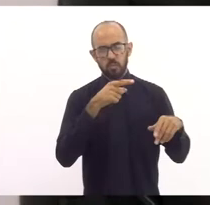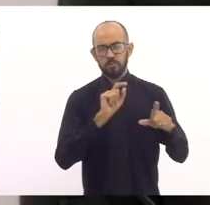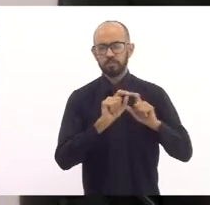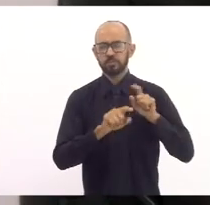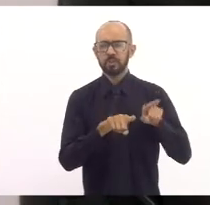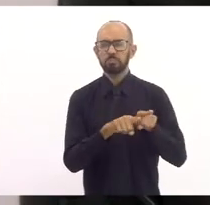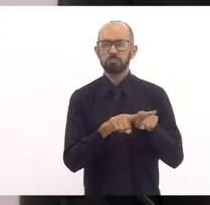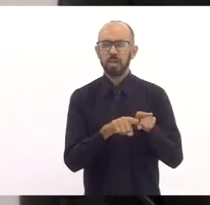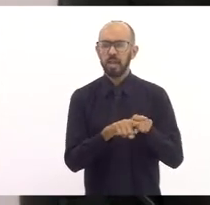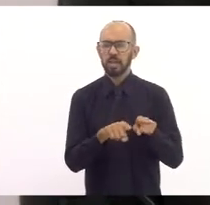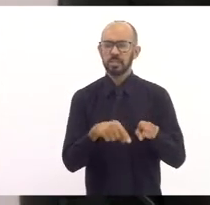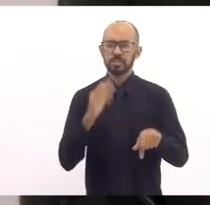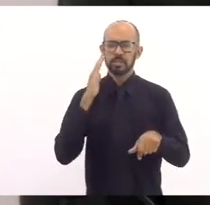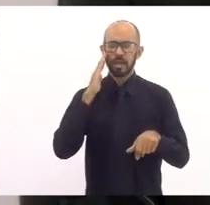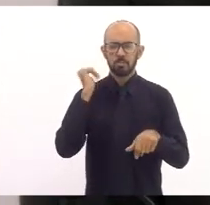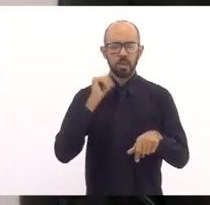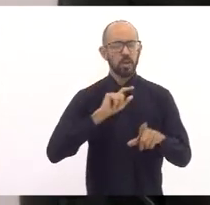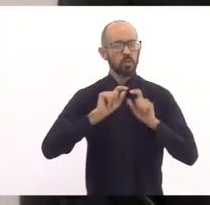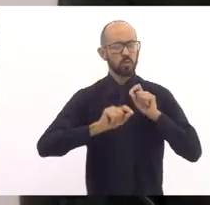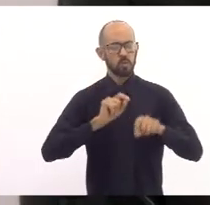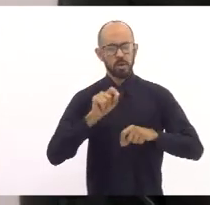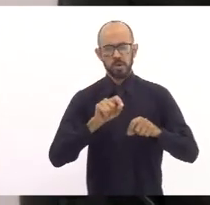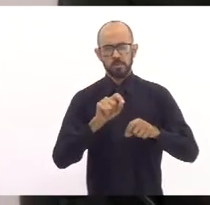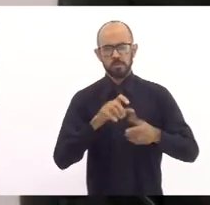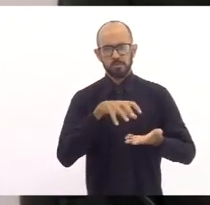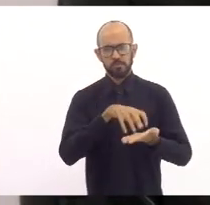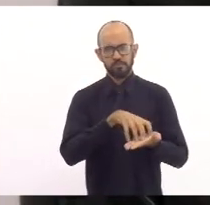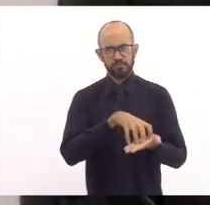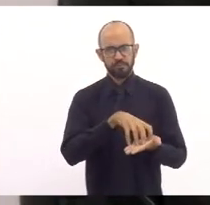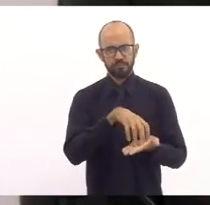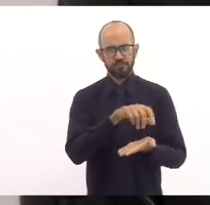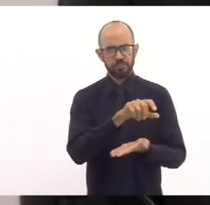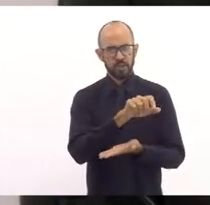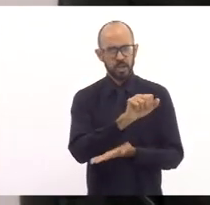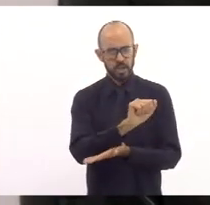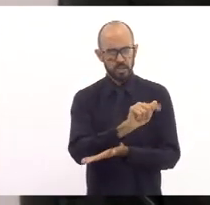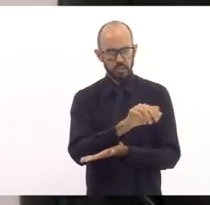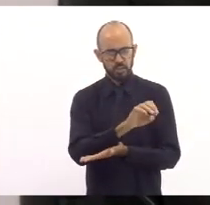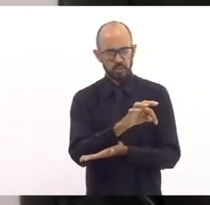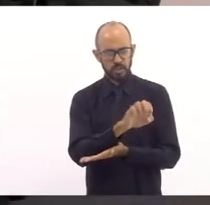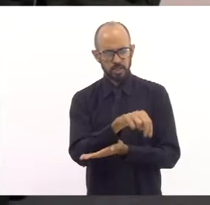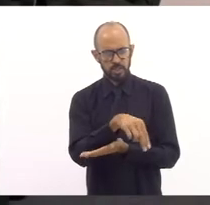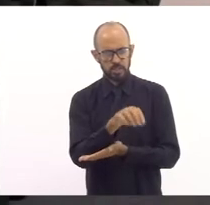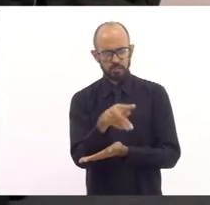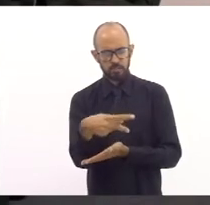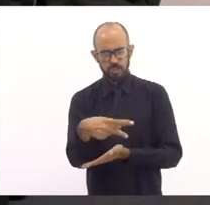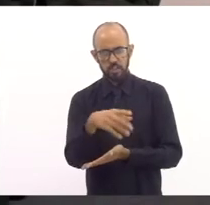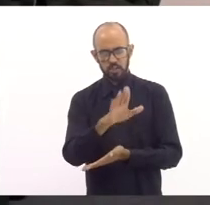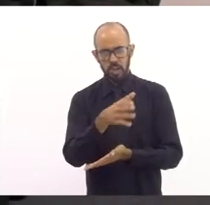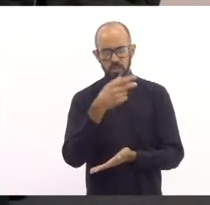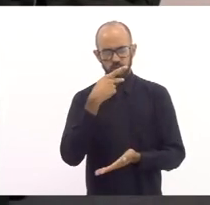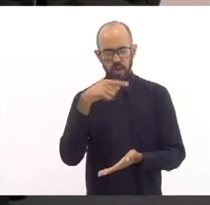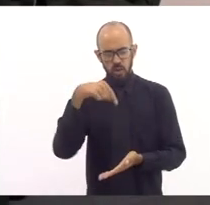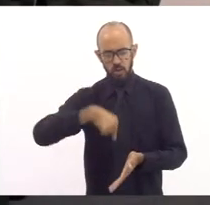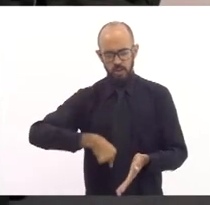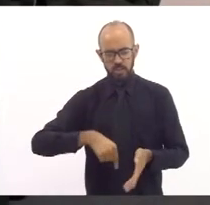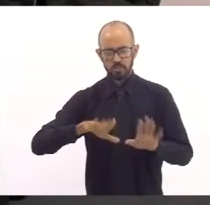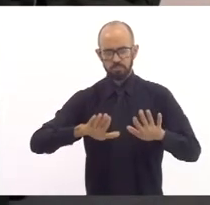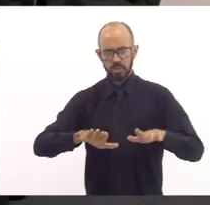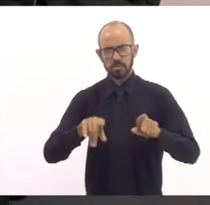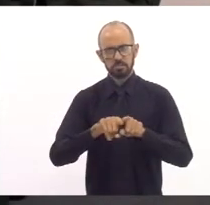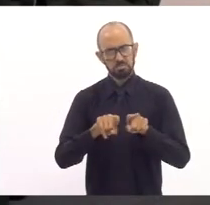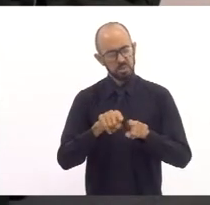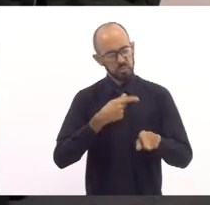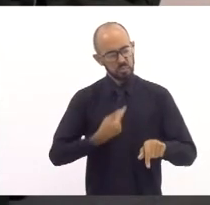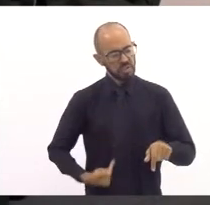doutor Murilo, também se aplica a Getransp, porque já se falou aqui mais de uma vez, e o governador também falou, que os números